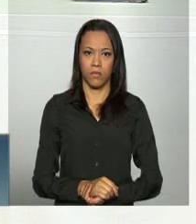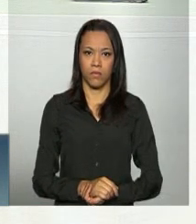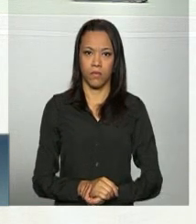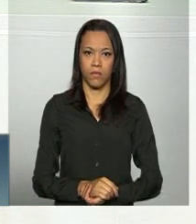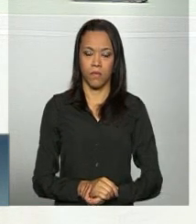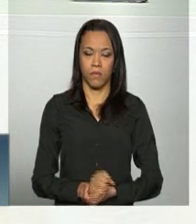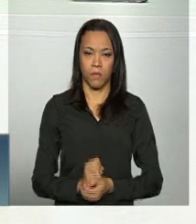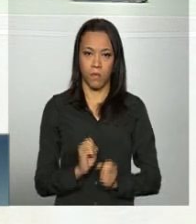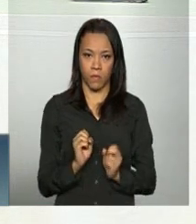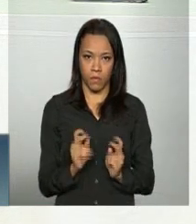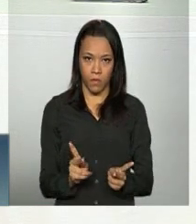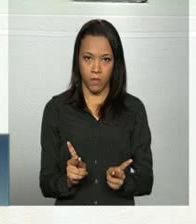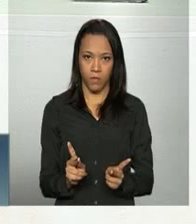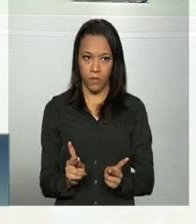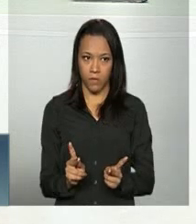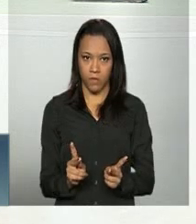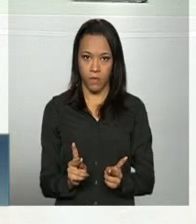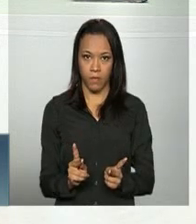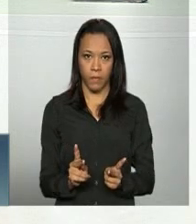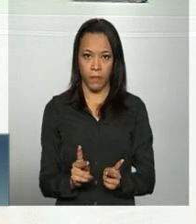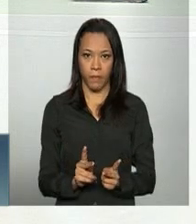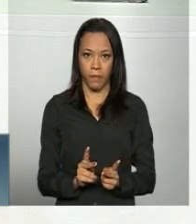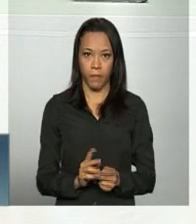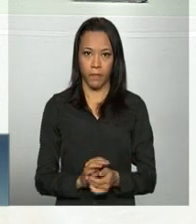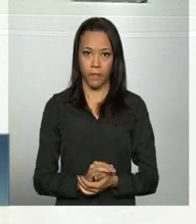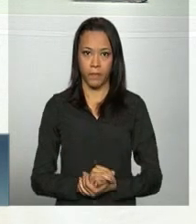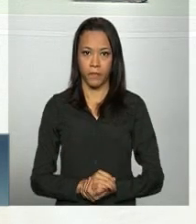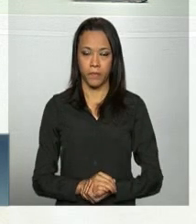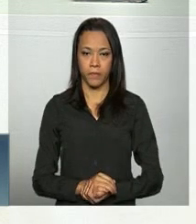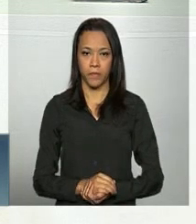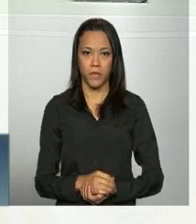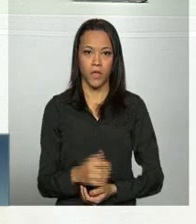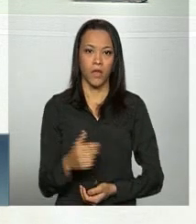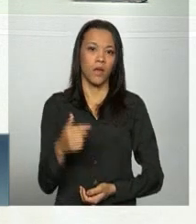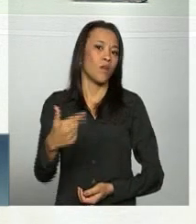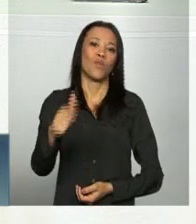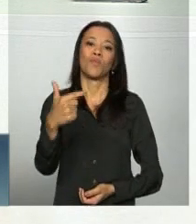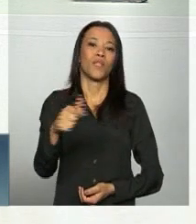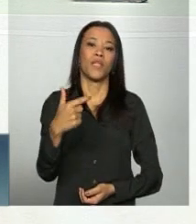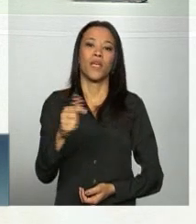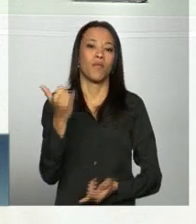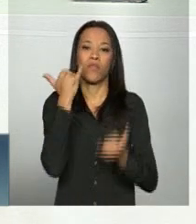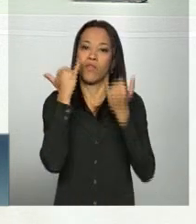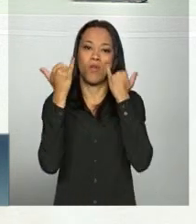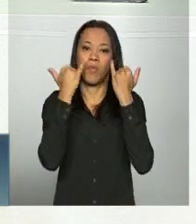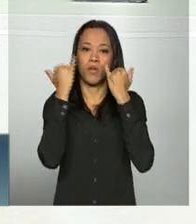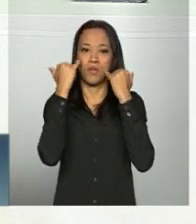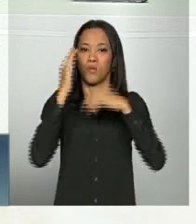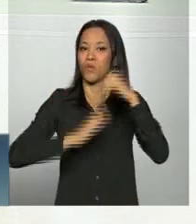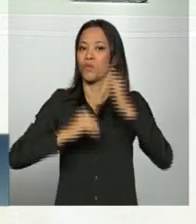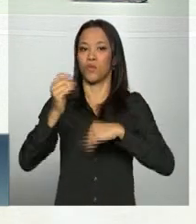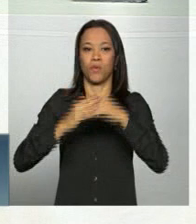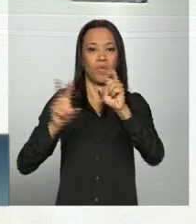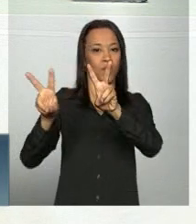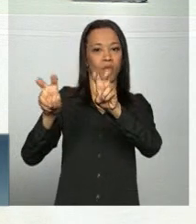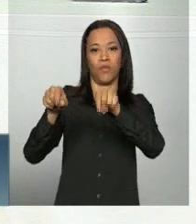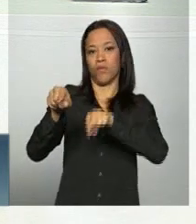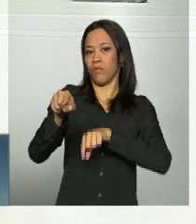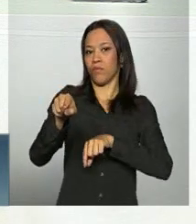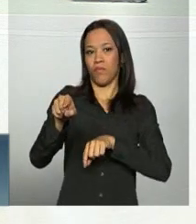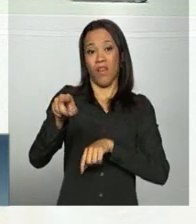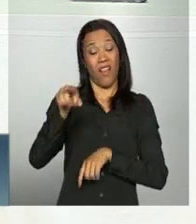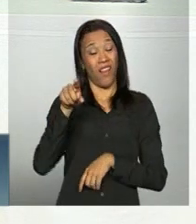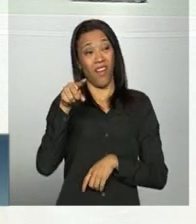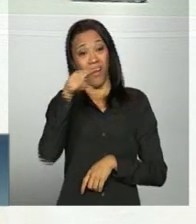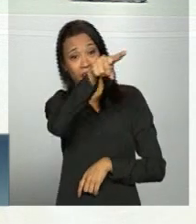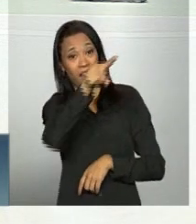O quê? Na BR Distribuidora. Ele não tem informações sobre isso, tá certo? Aliás, na verdade, lá é uma empresa